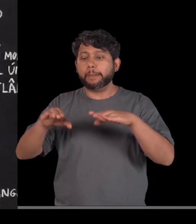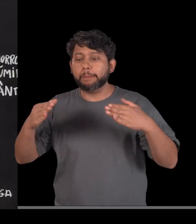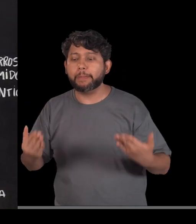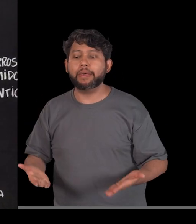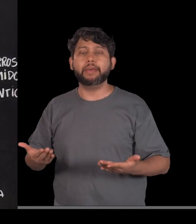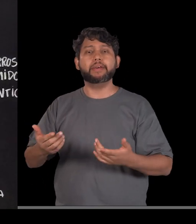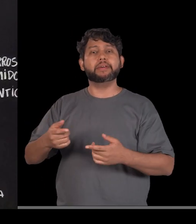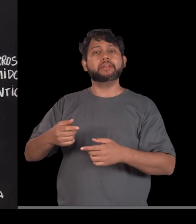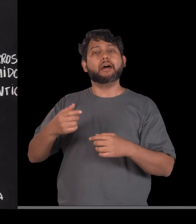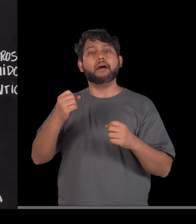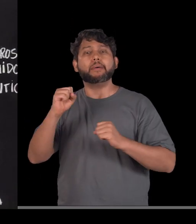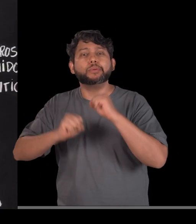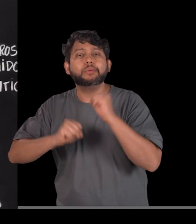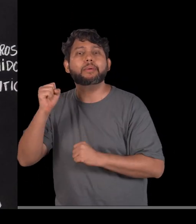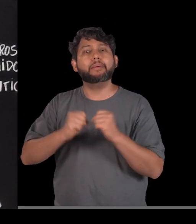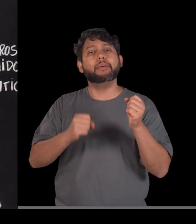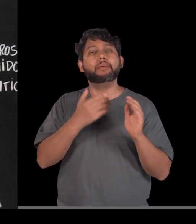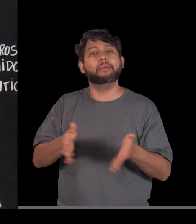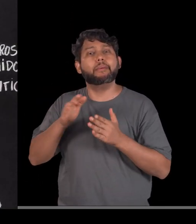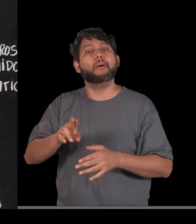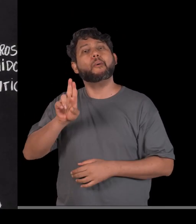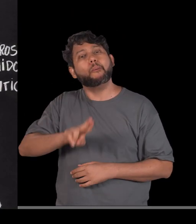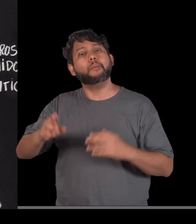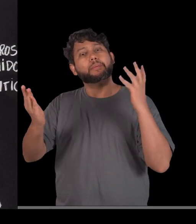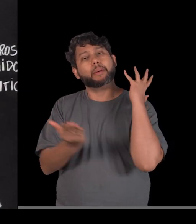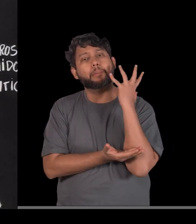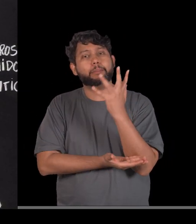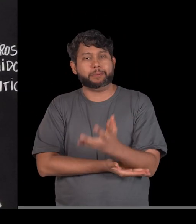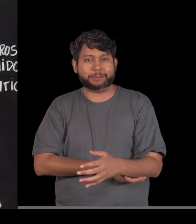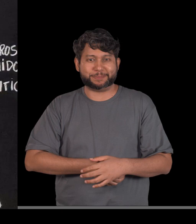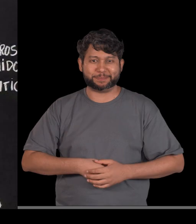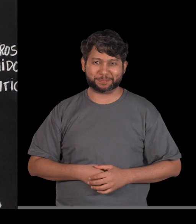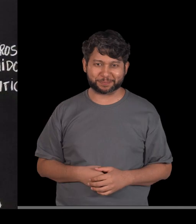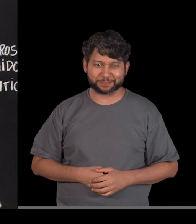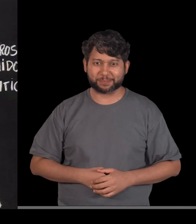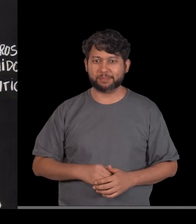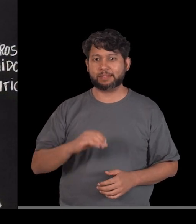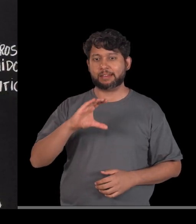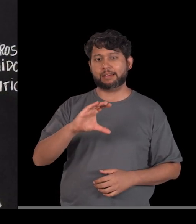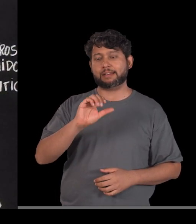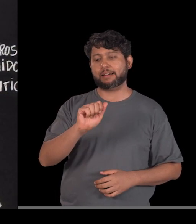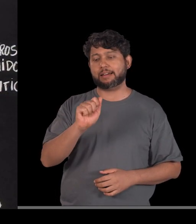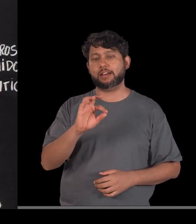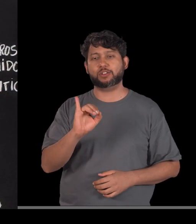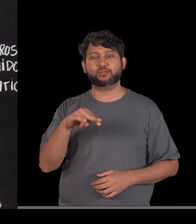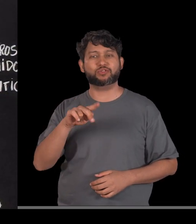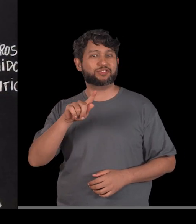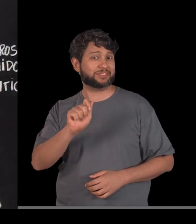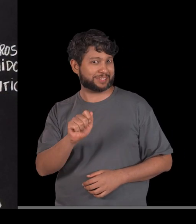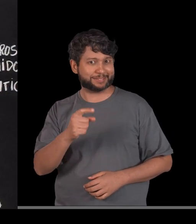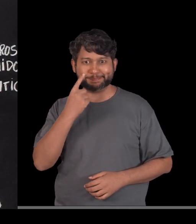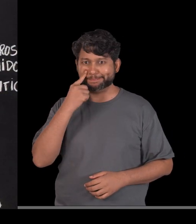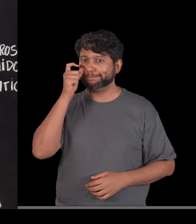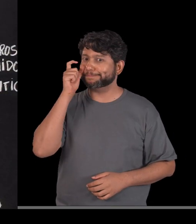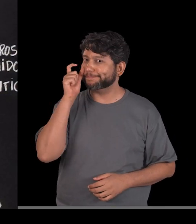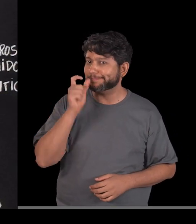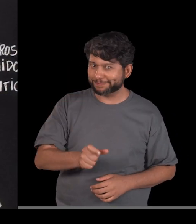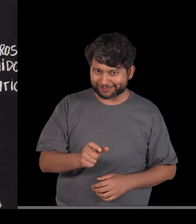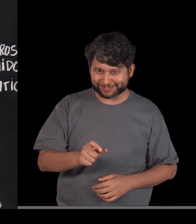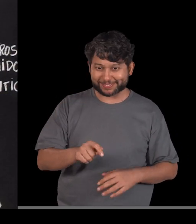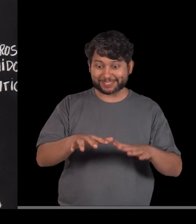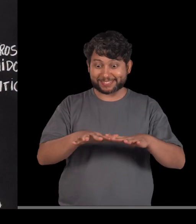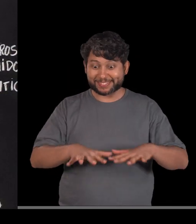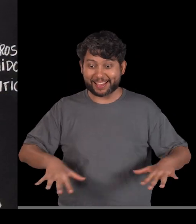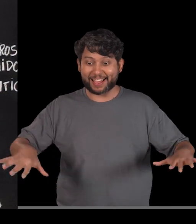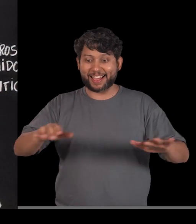na indústria. Show? Continuando, a caatinga. A caatinga é uma situação bem interessante. Talvez